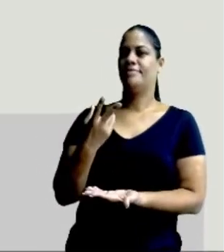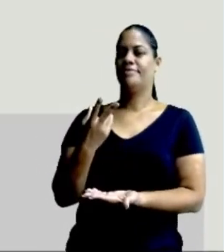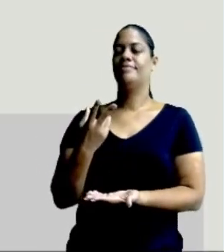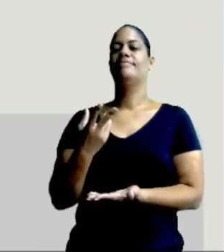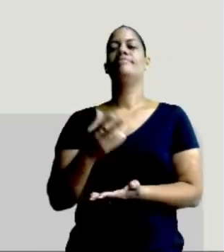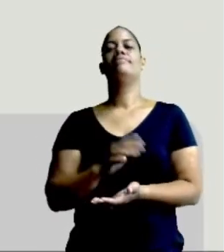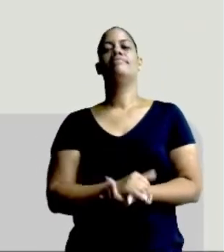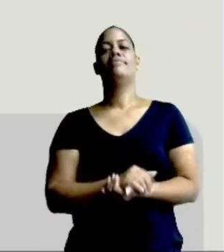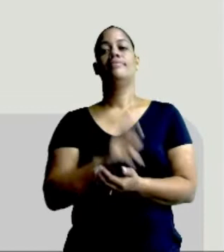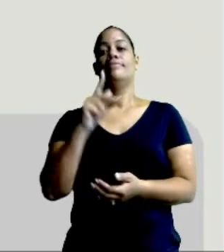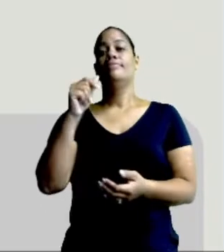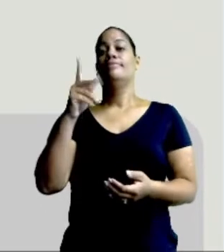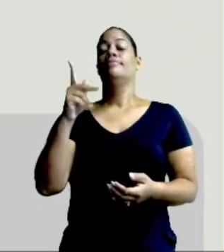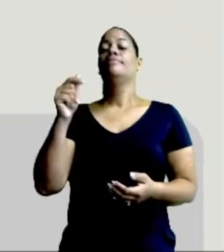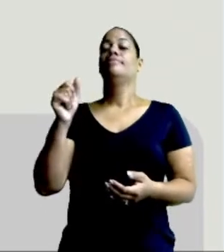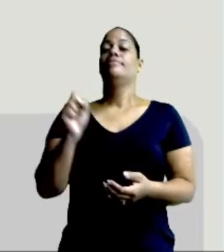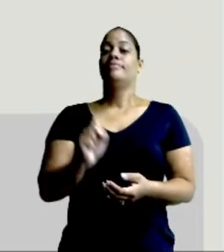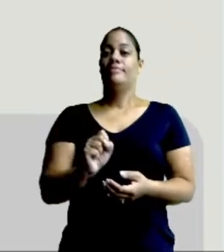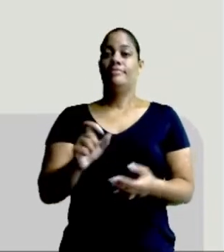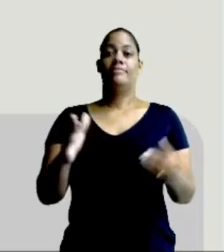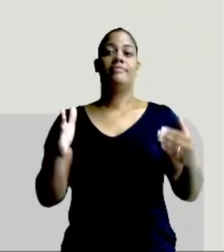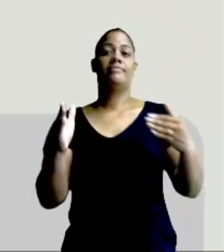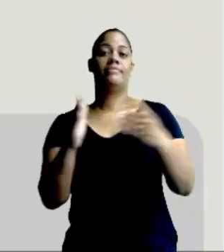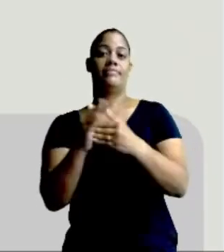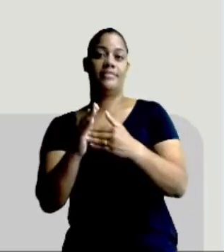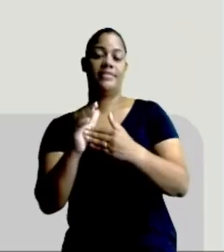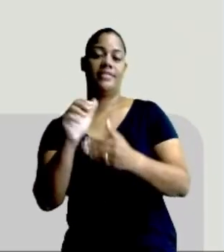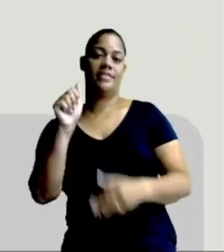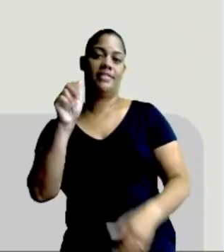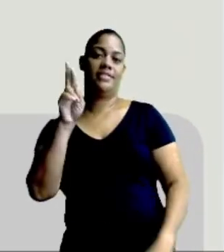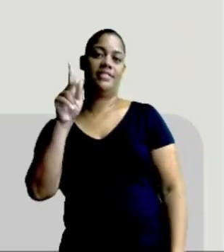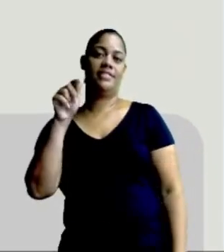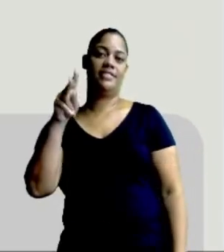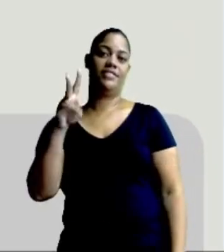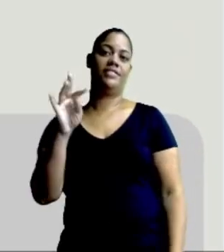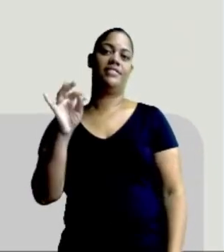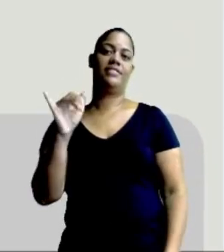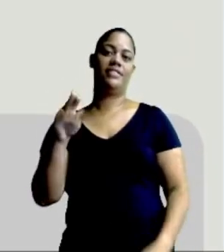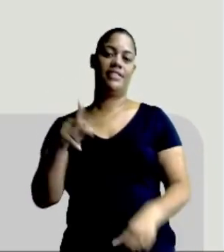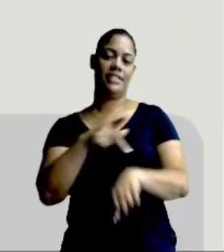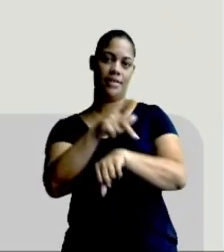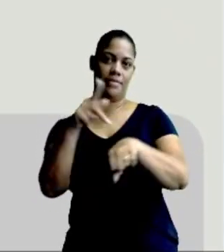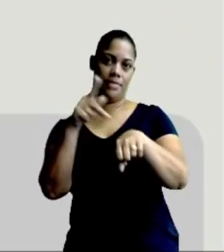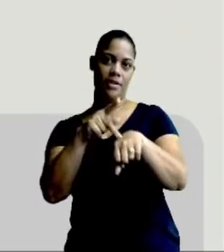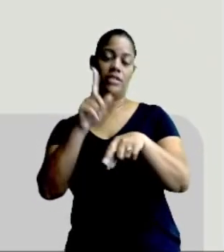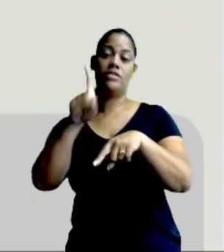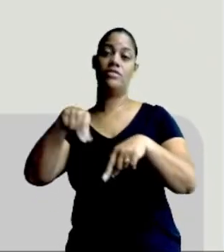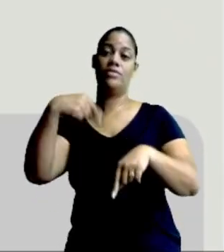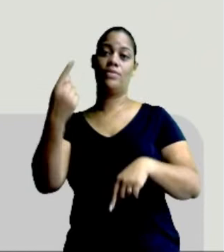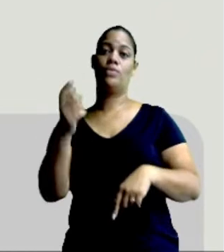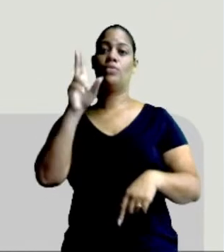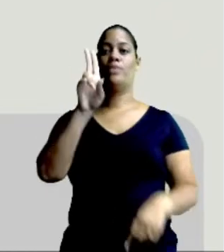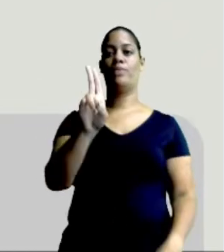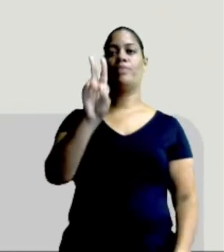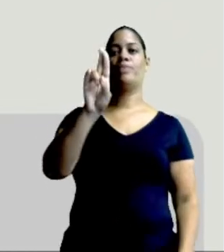os pampas que estende-se até a Argentina e o Uruguai. Então, esse tipo de vegetação, ela não acontece só